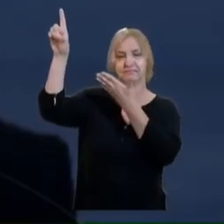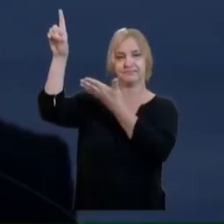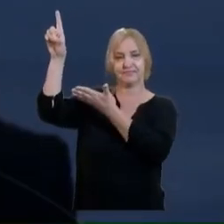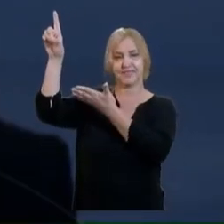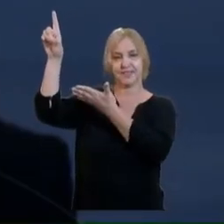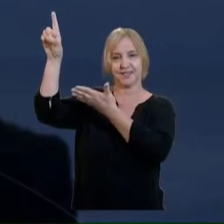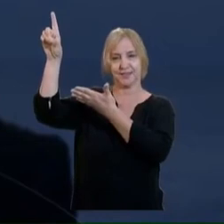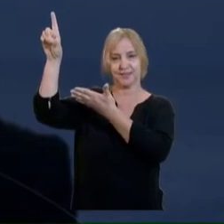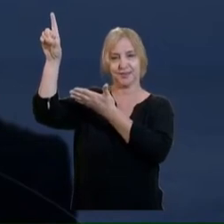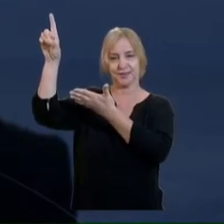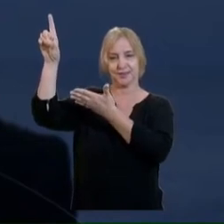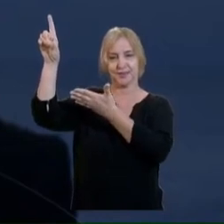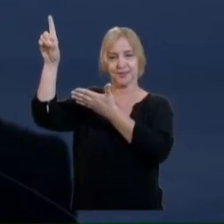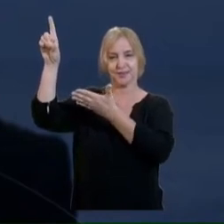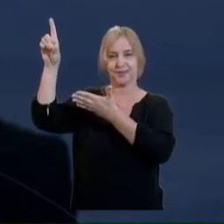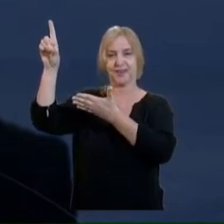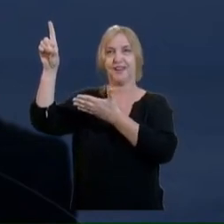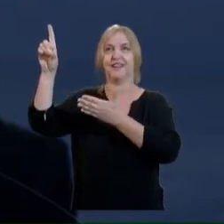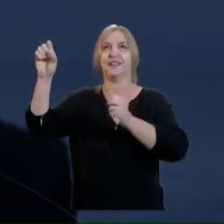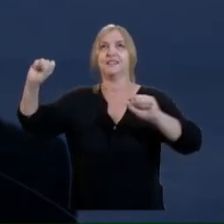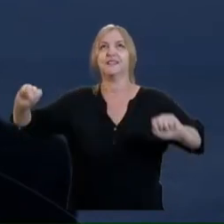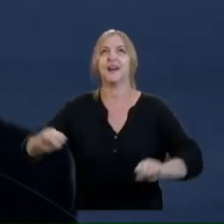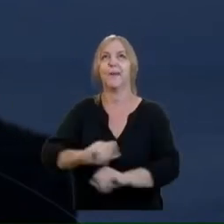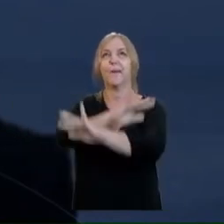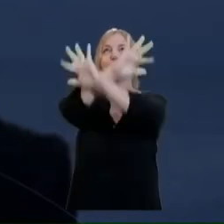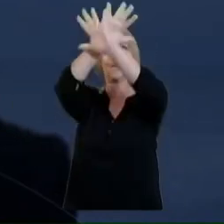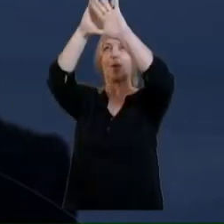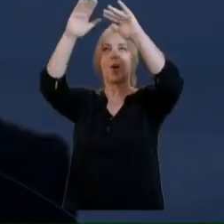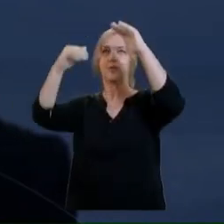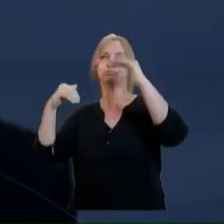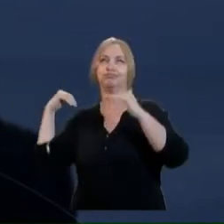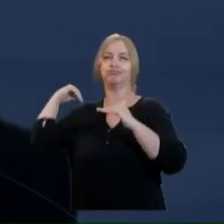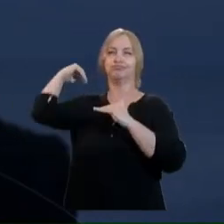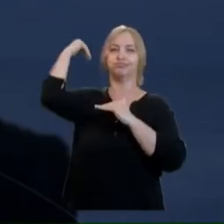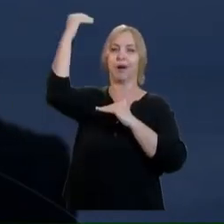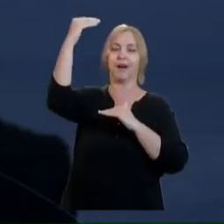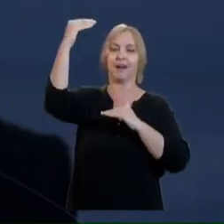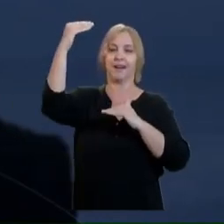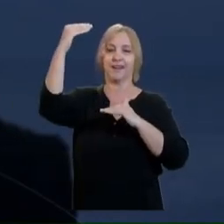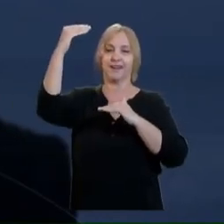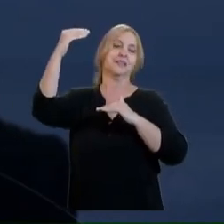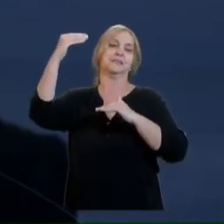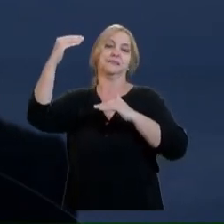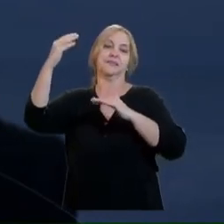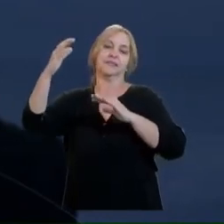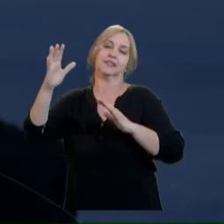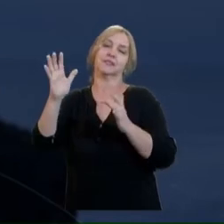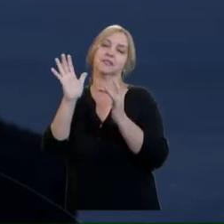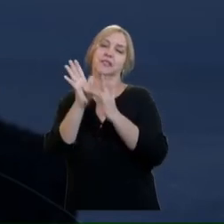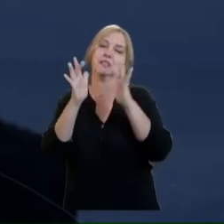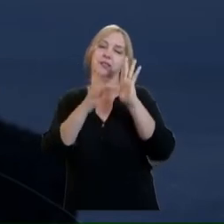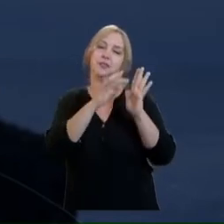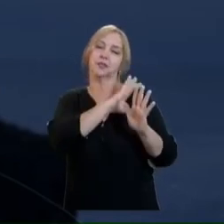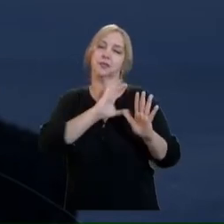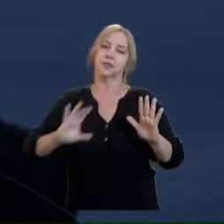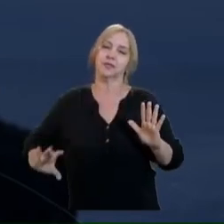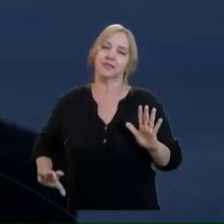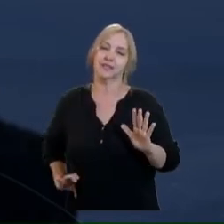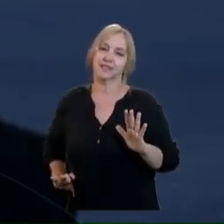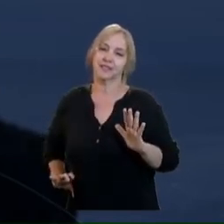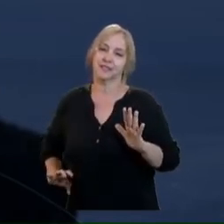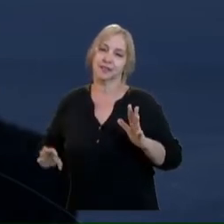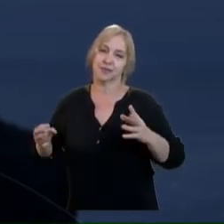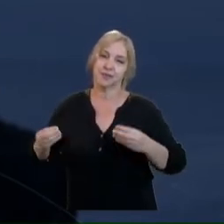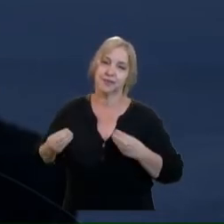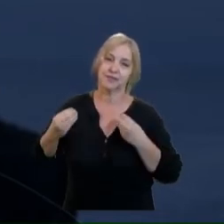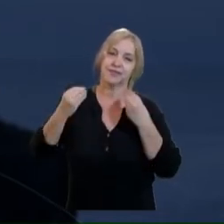segundo a sua riqueza em glória, há de suprir em Cristo Jesus cada uma